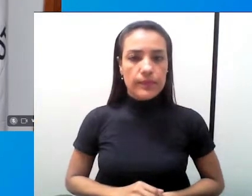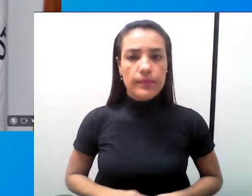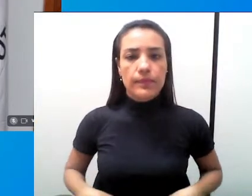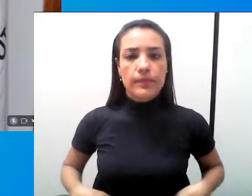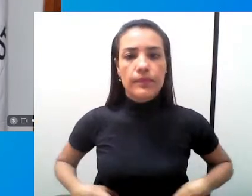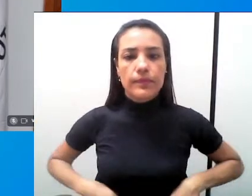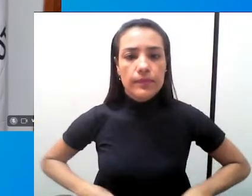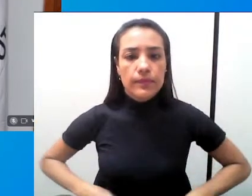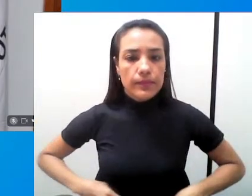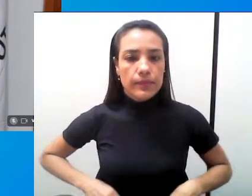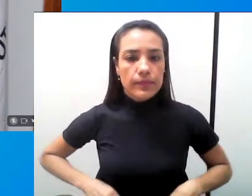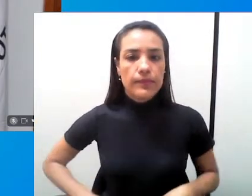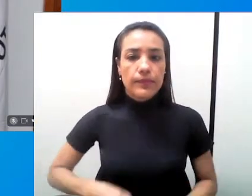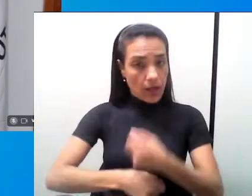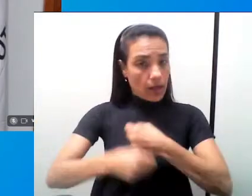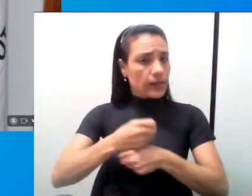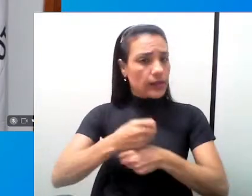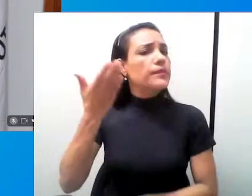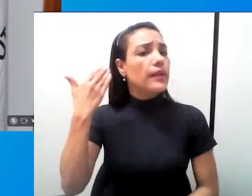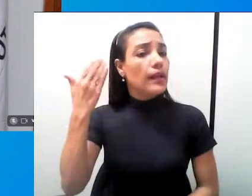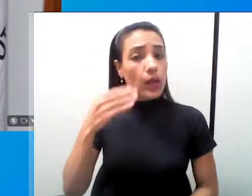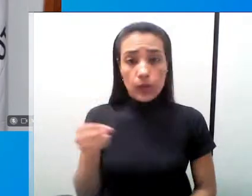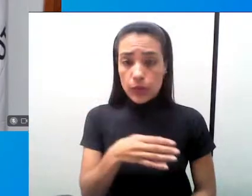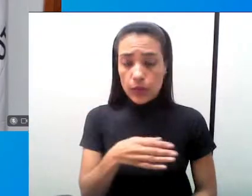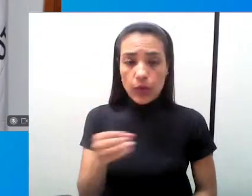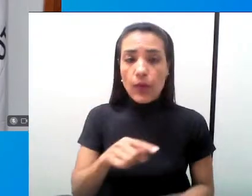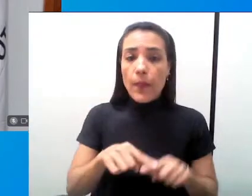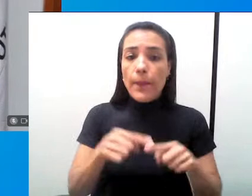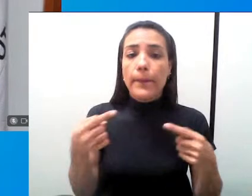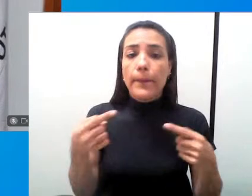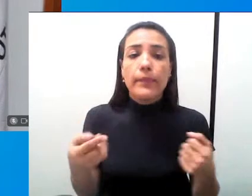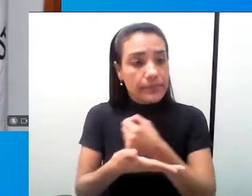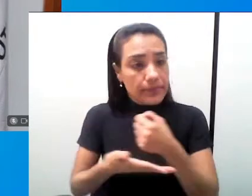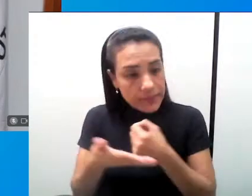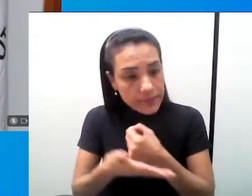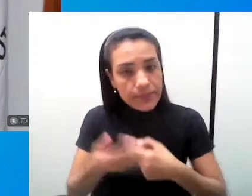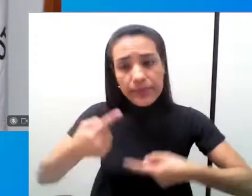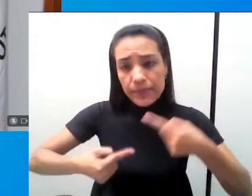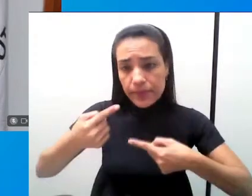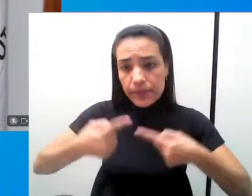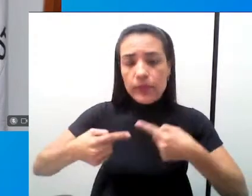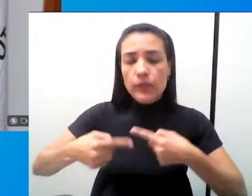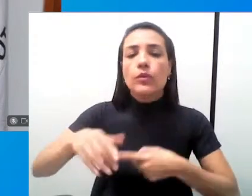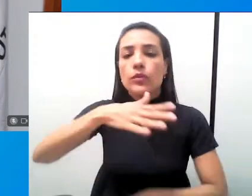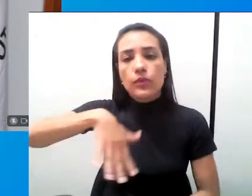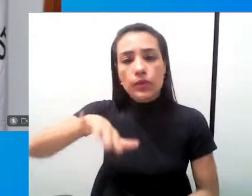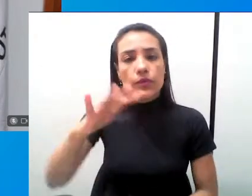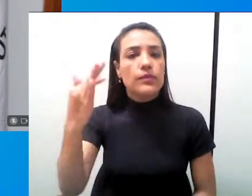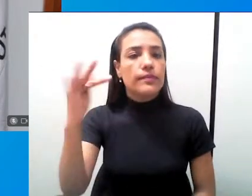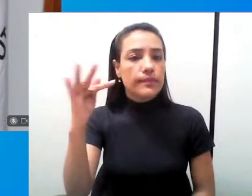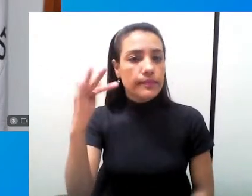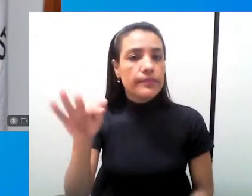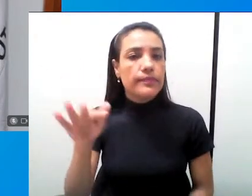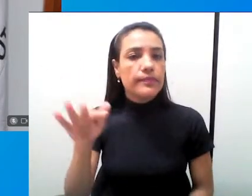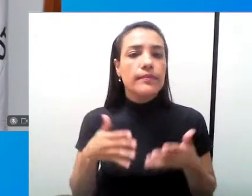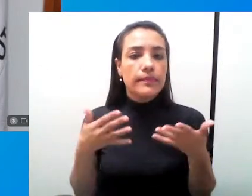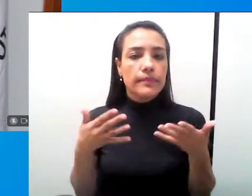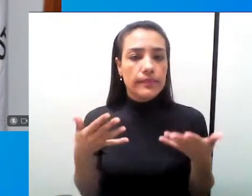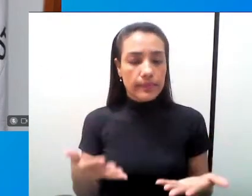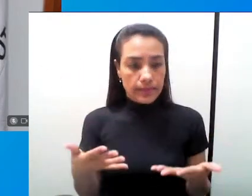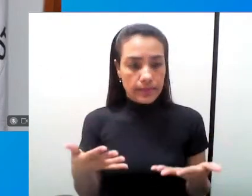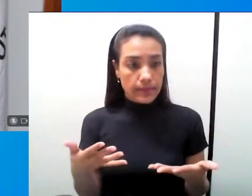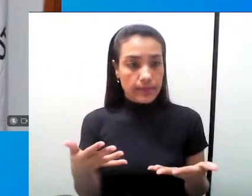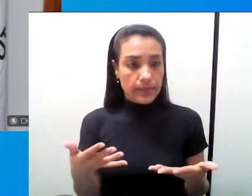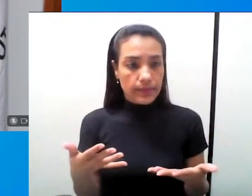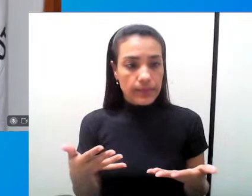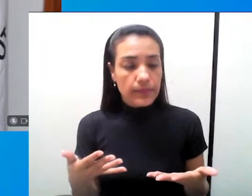base toda a discussão que vem acontecendo na rede federal. Então, a gente chega num ponto, né, de